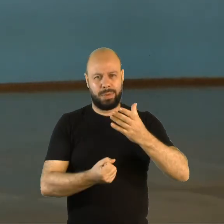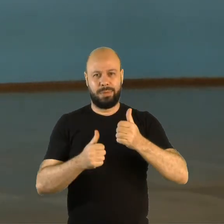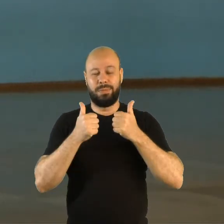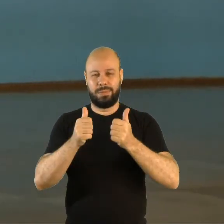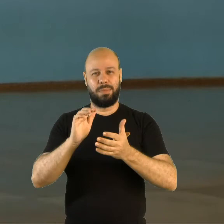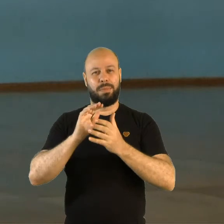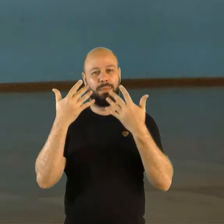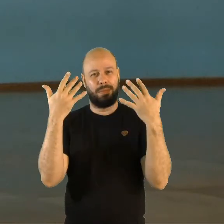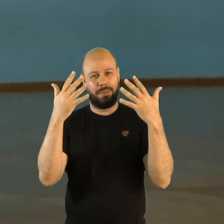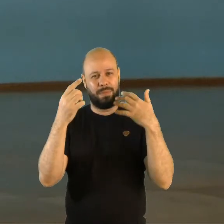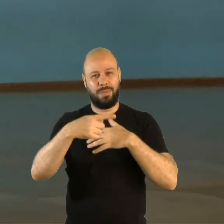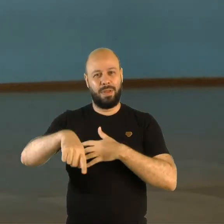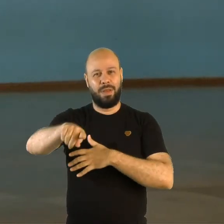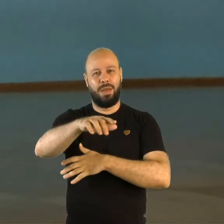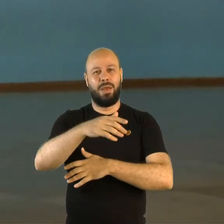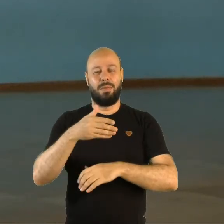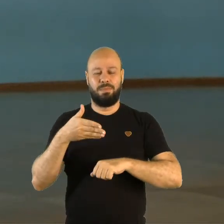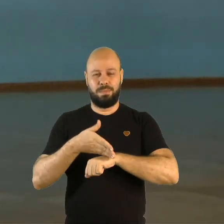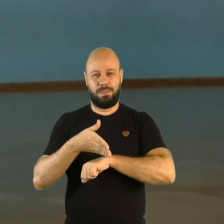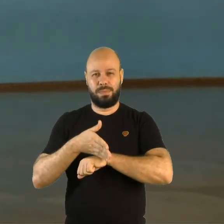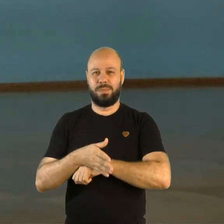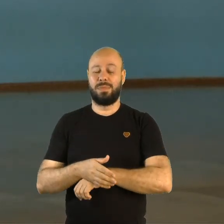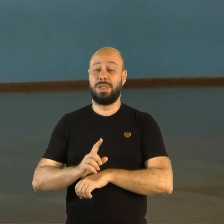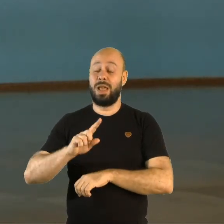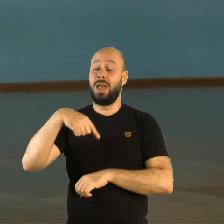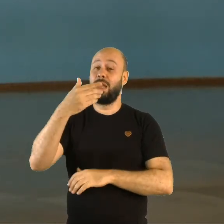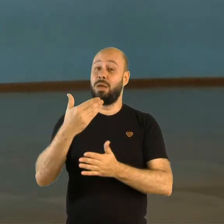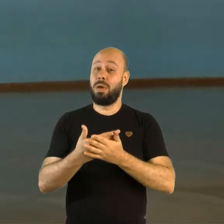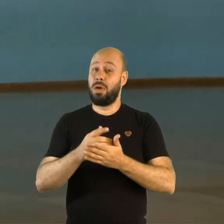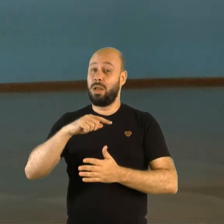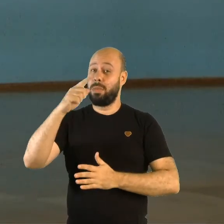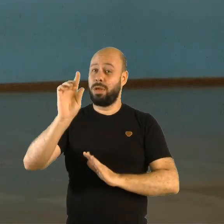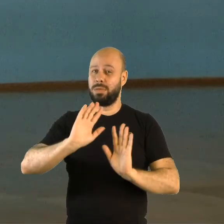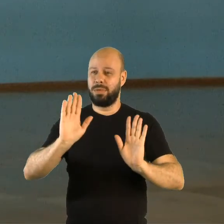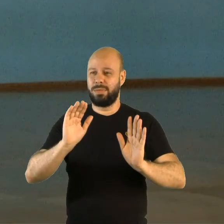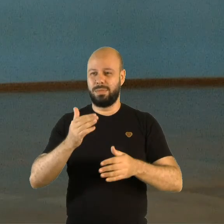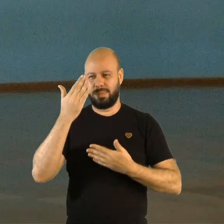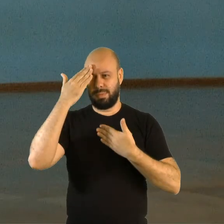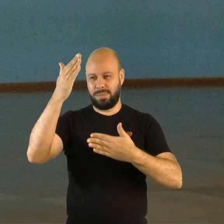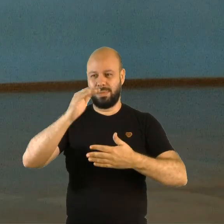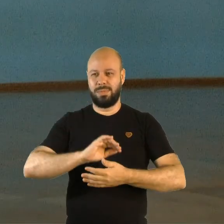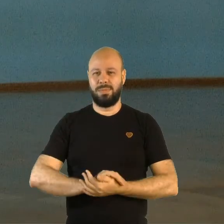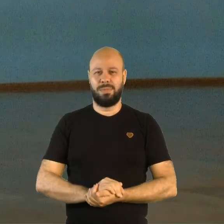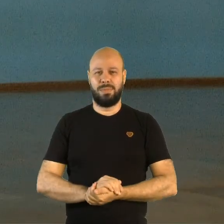Parabéns a todos que participaram e até nossa próxima aula muito obrigado